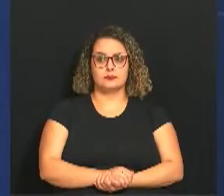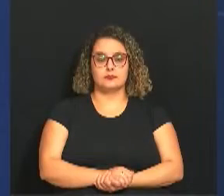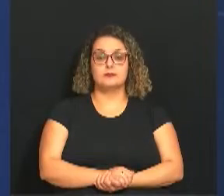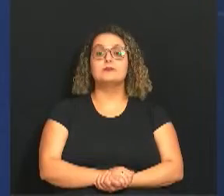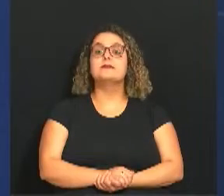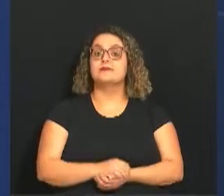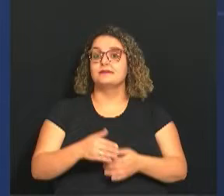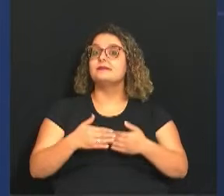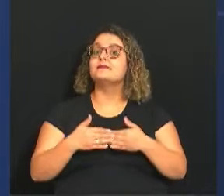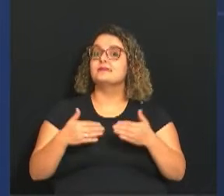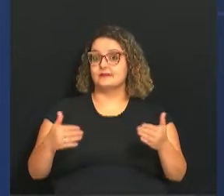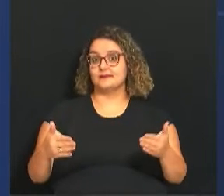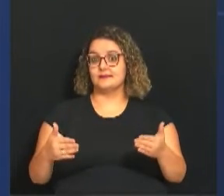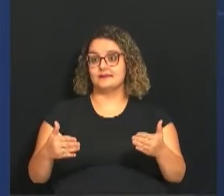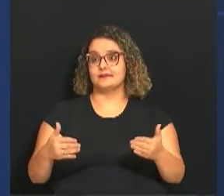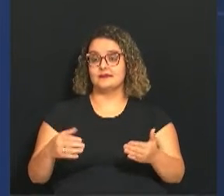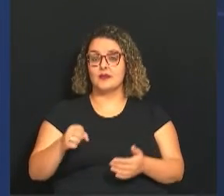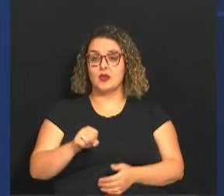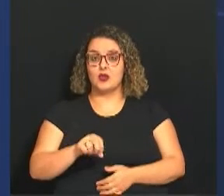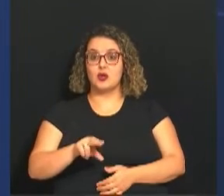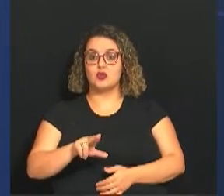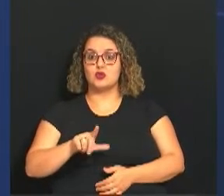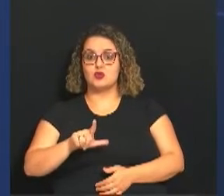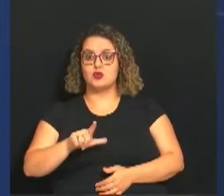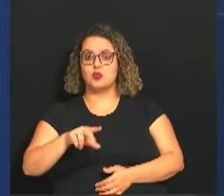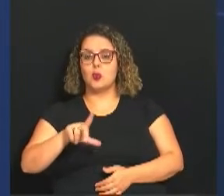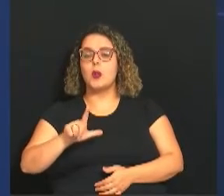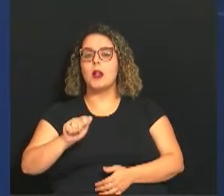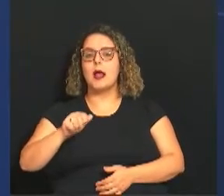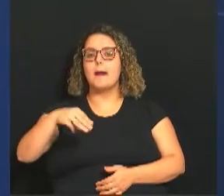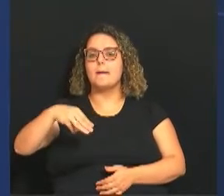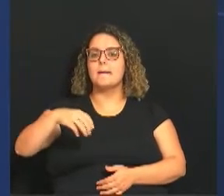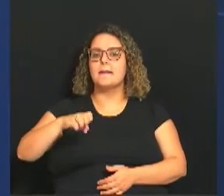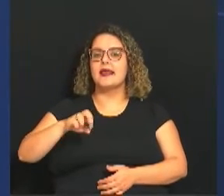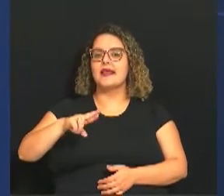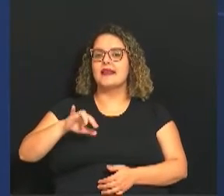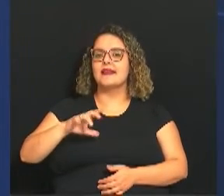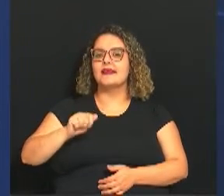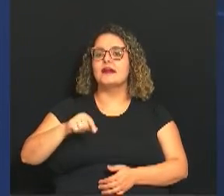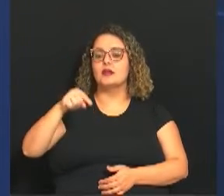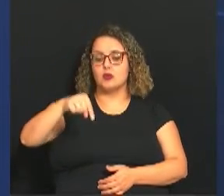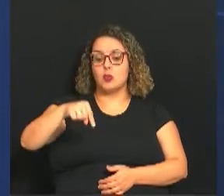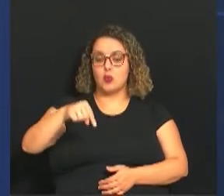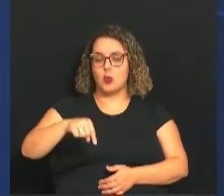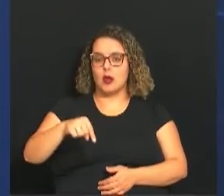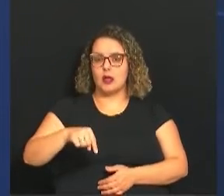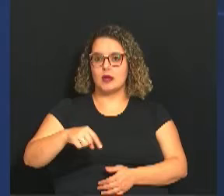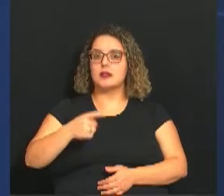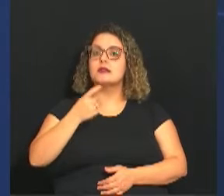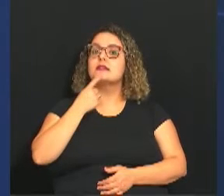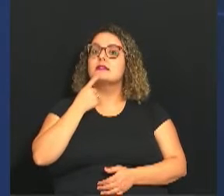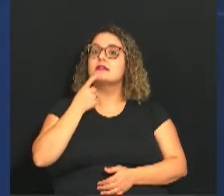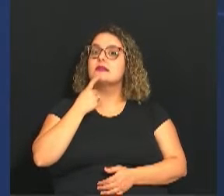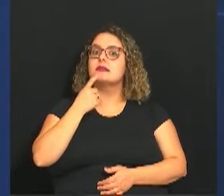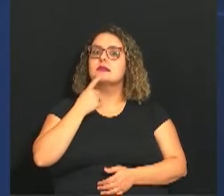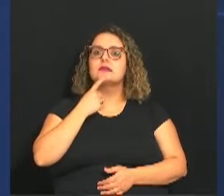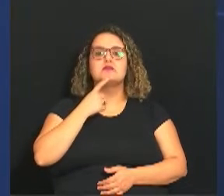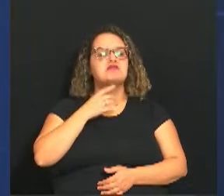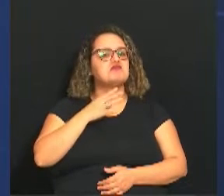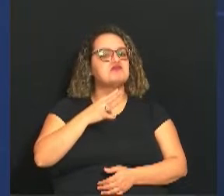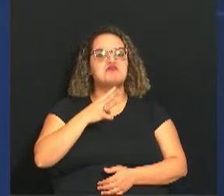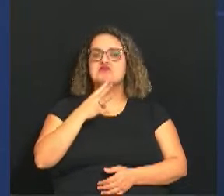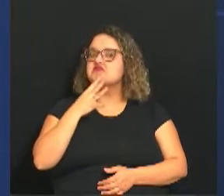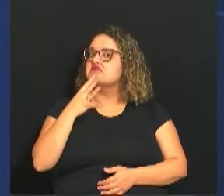Na abertura do Sul-Americano de Vôlei Masculino, o Renata, aqui de Campinas, nem tomou conhecimento